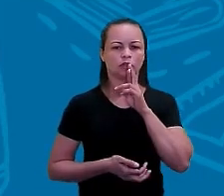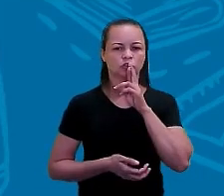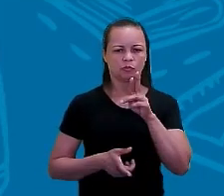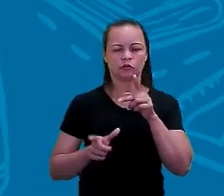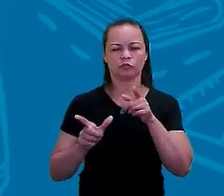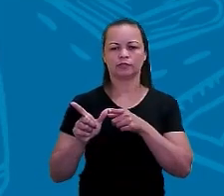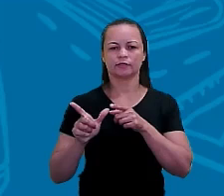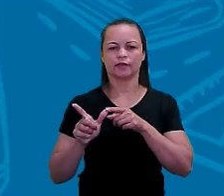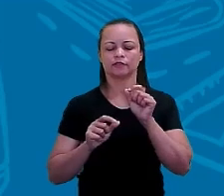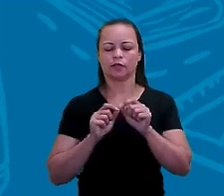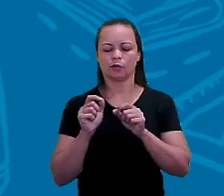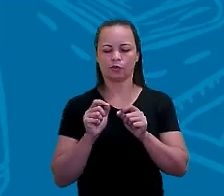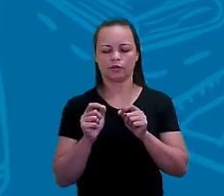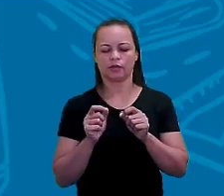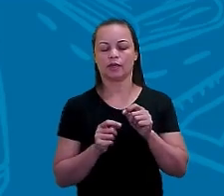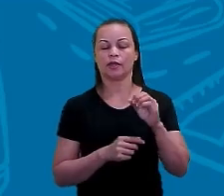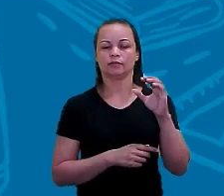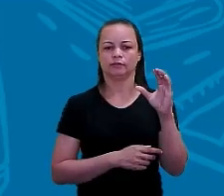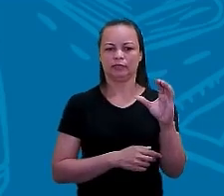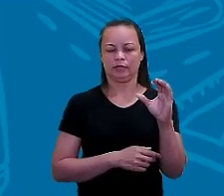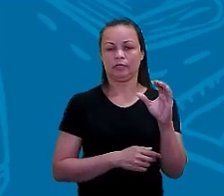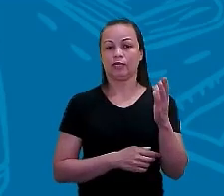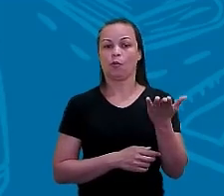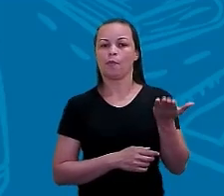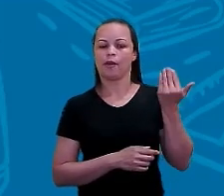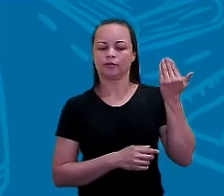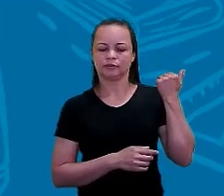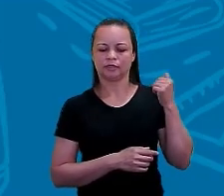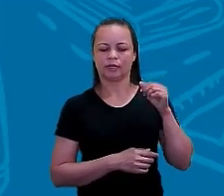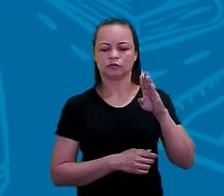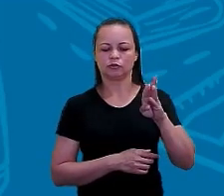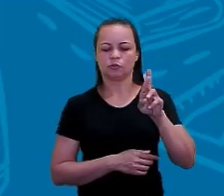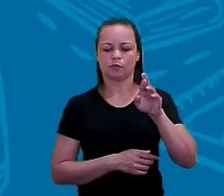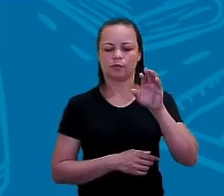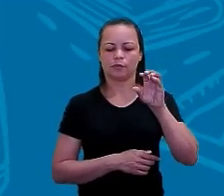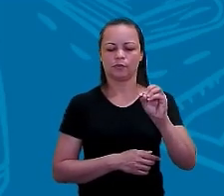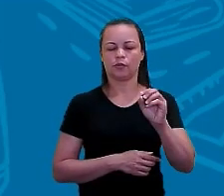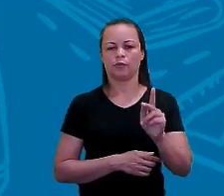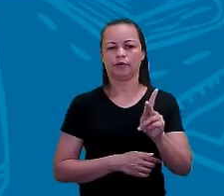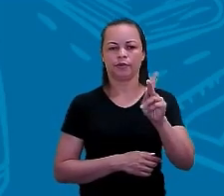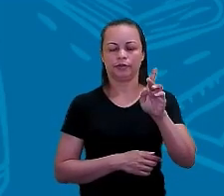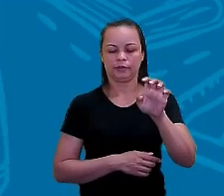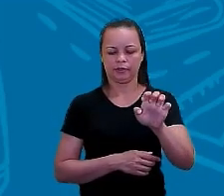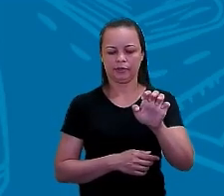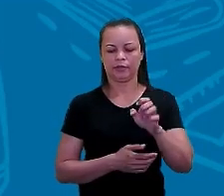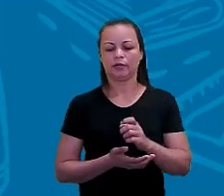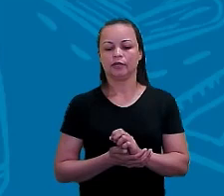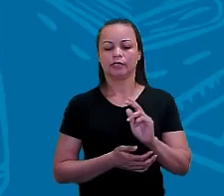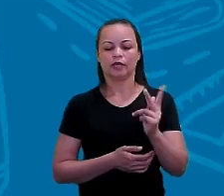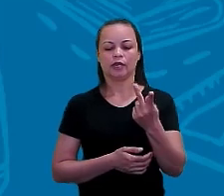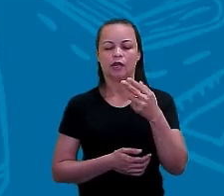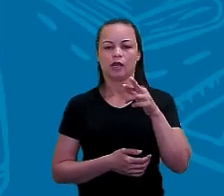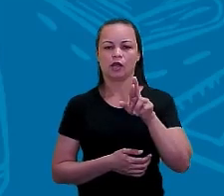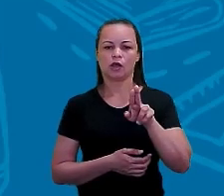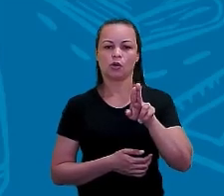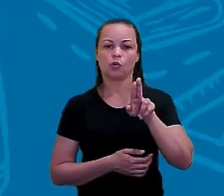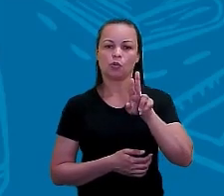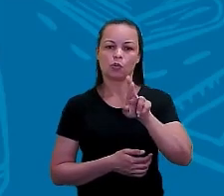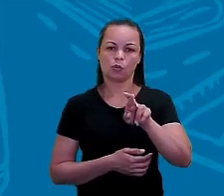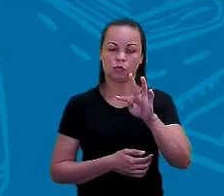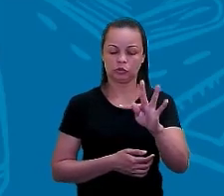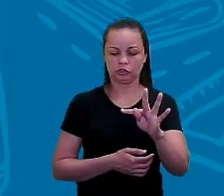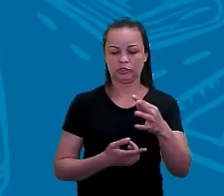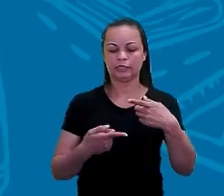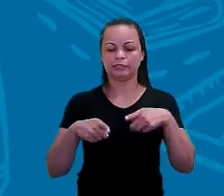é broke, que é o passado de break, hurt, que é o passado de hurt, e didn't cry, que é o passado negativo